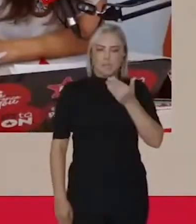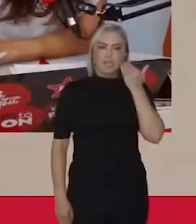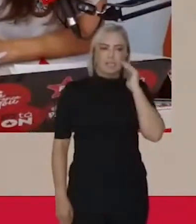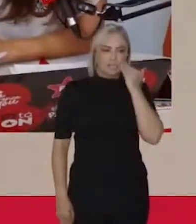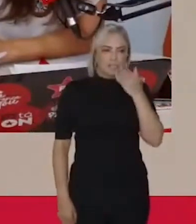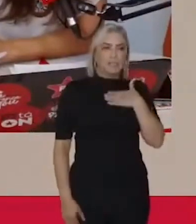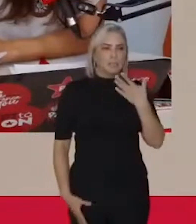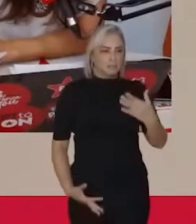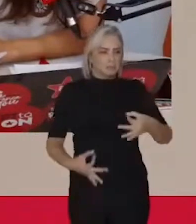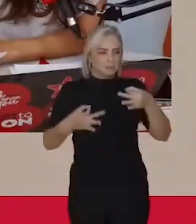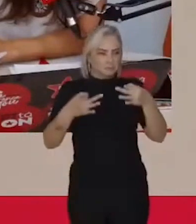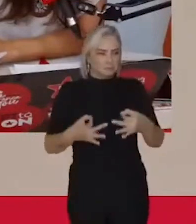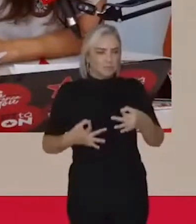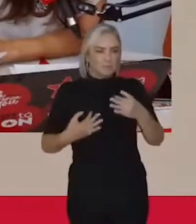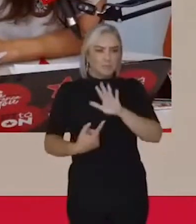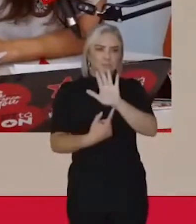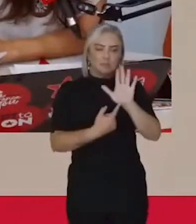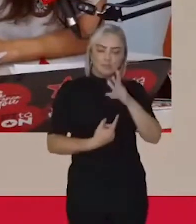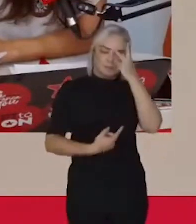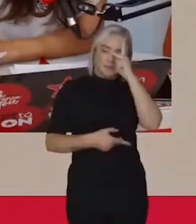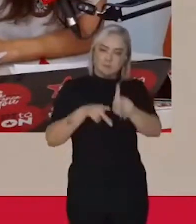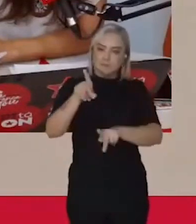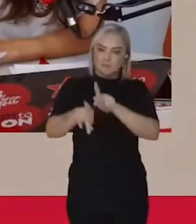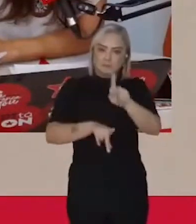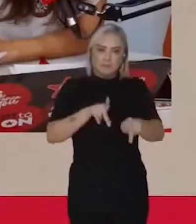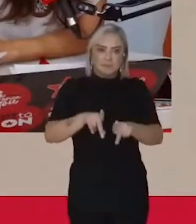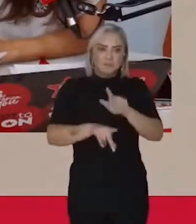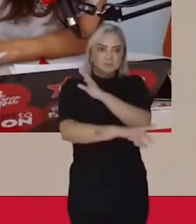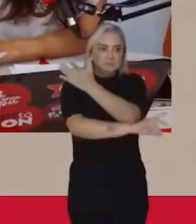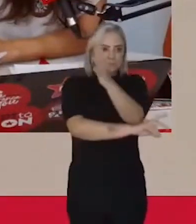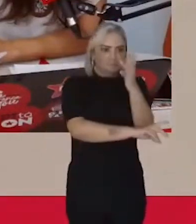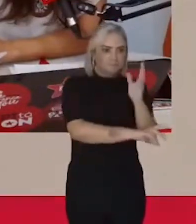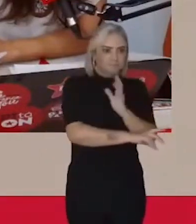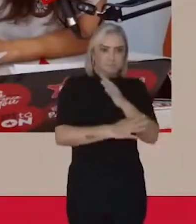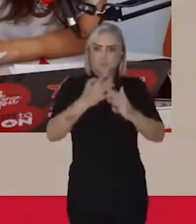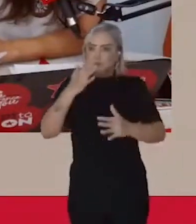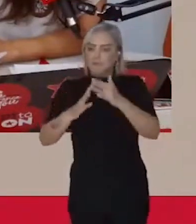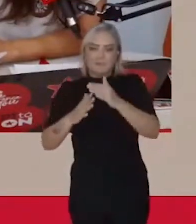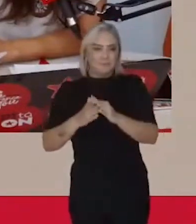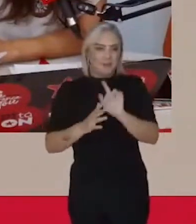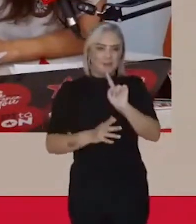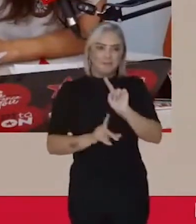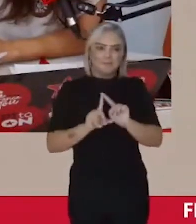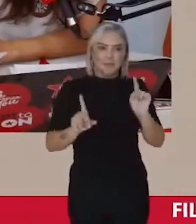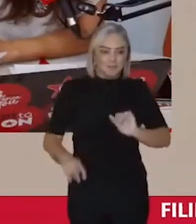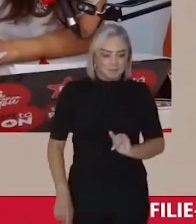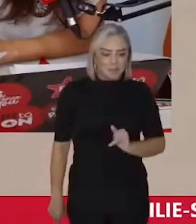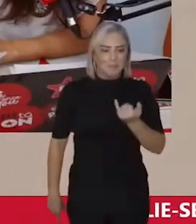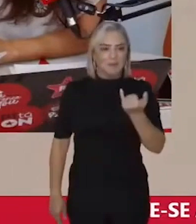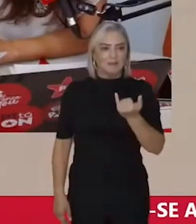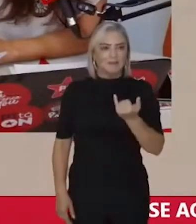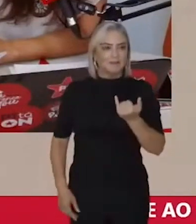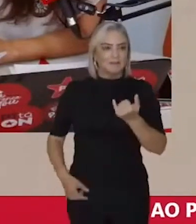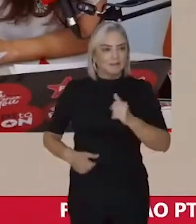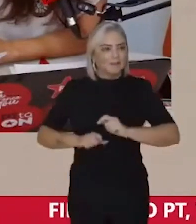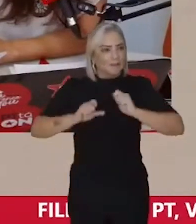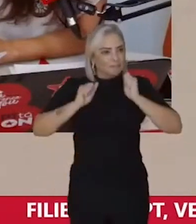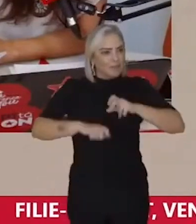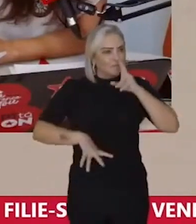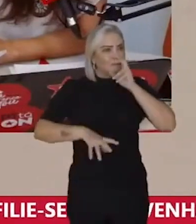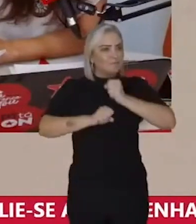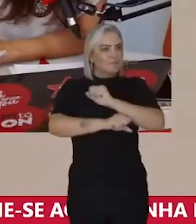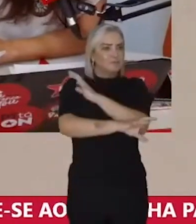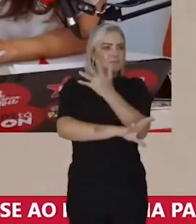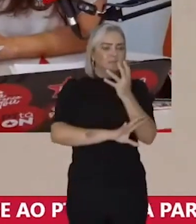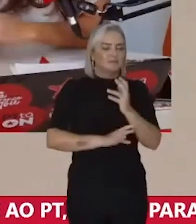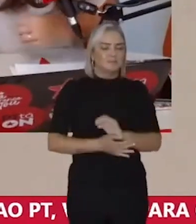propriedade, é mostrar à população que o meio ambiente não é um obstáculo, é uma oportunidade para a gente se transformar numa grande potência ambiental.